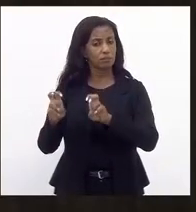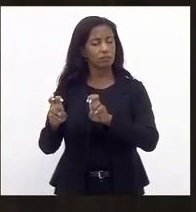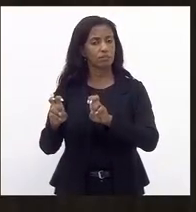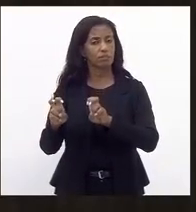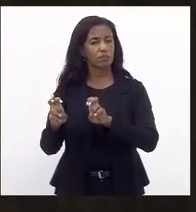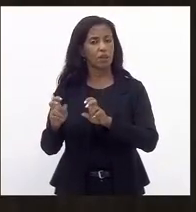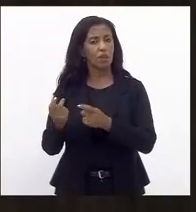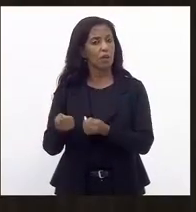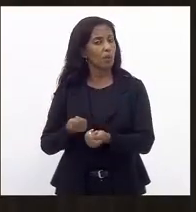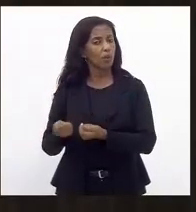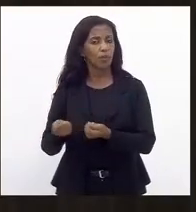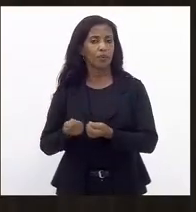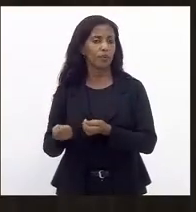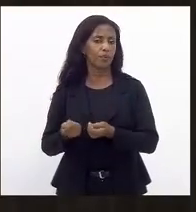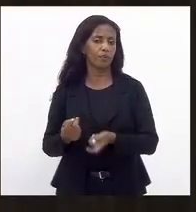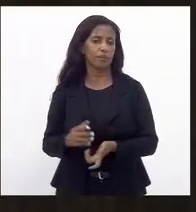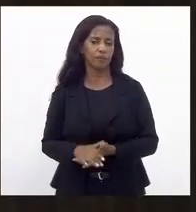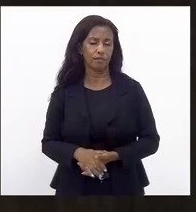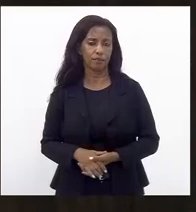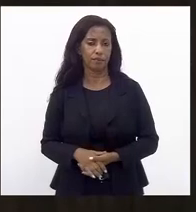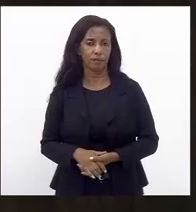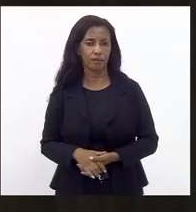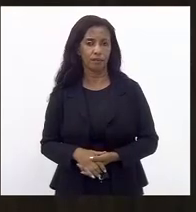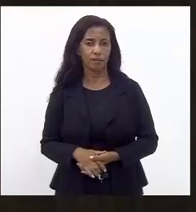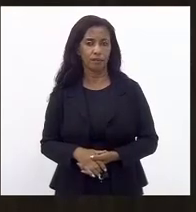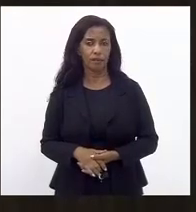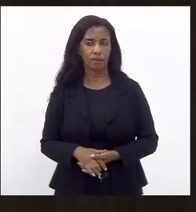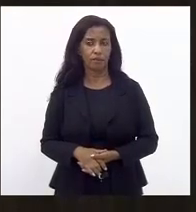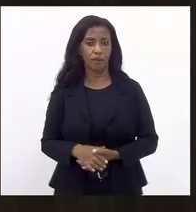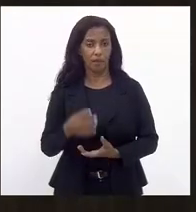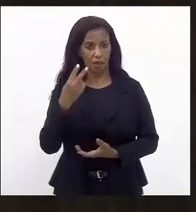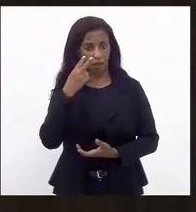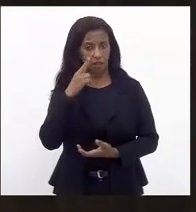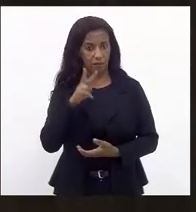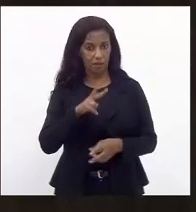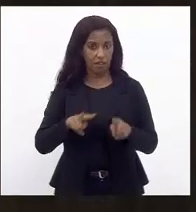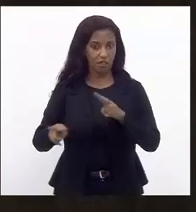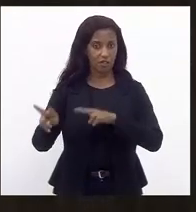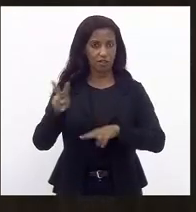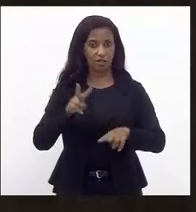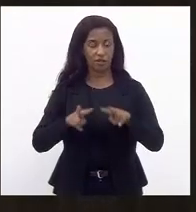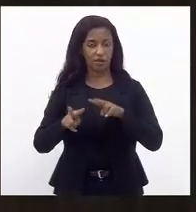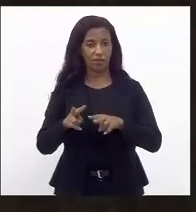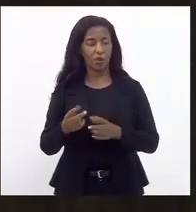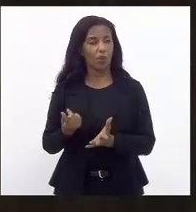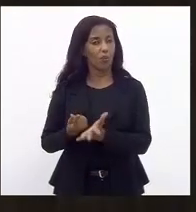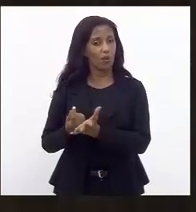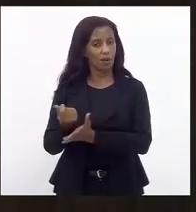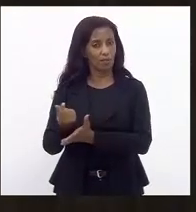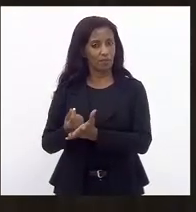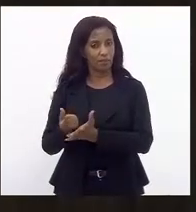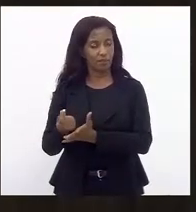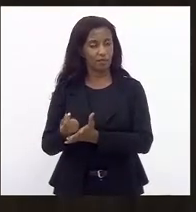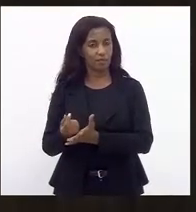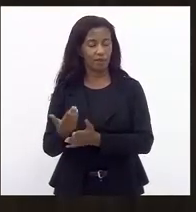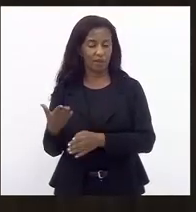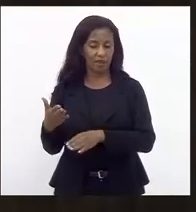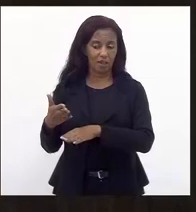caráter puramente econômico o e veja o capital